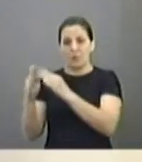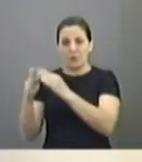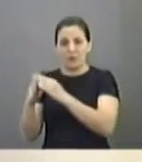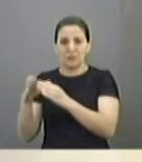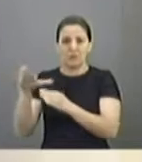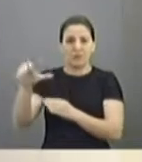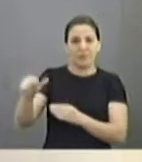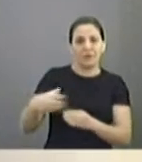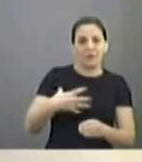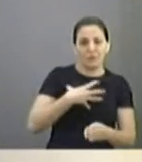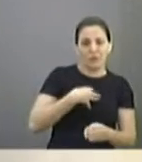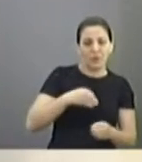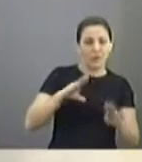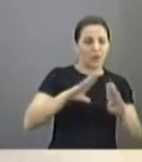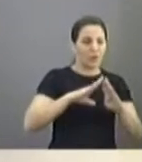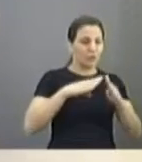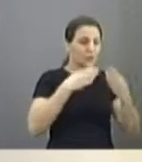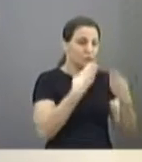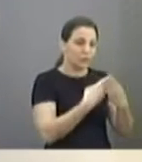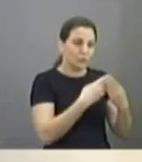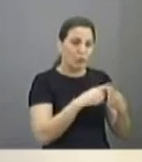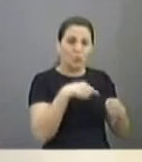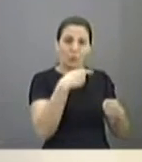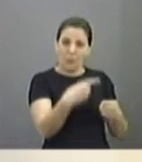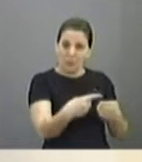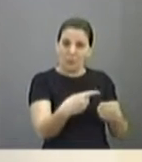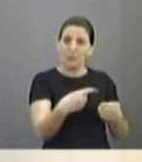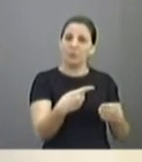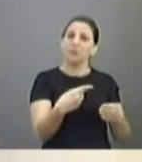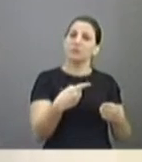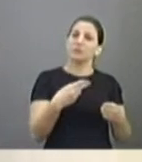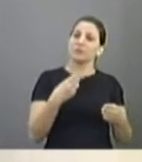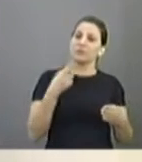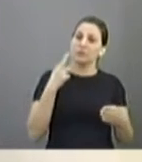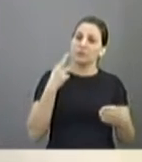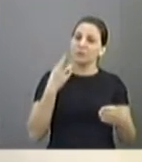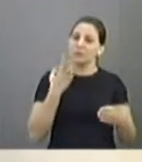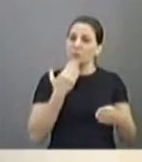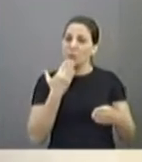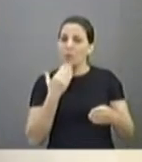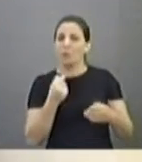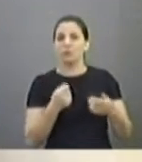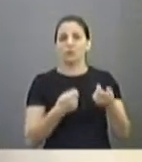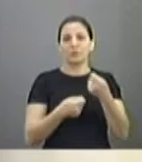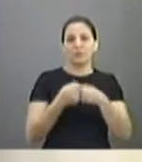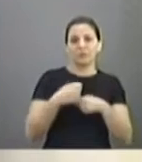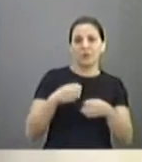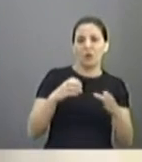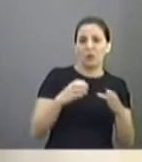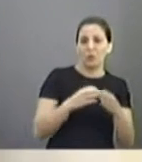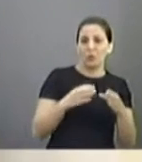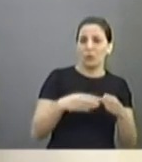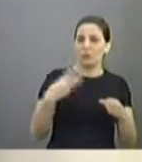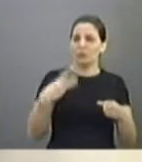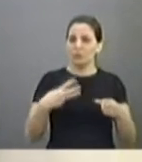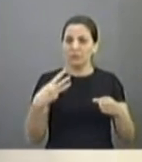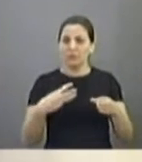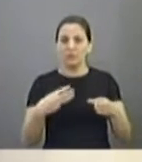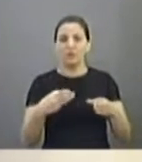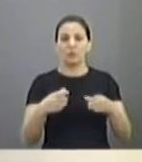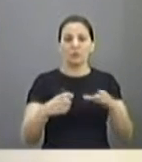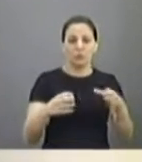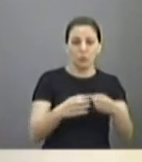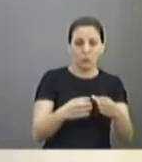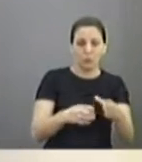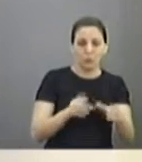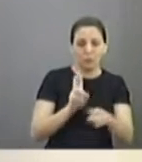pega filho, deixa na escola. Depois do almoço, a função dele é gerenciar uma equipe de trabalho terceirizada da prefeitura.